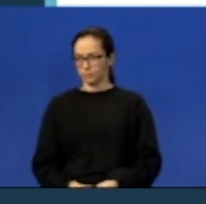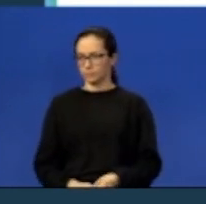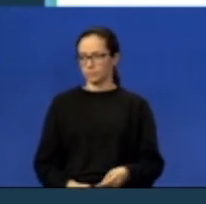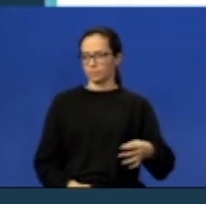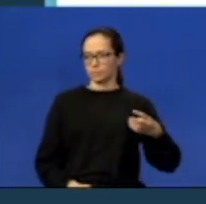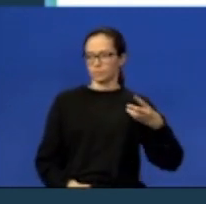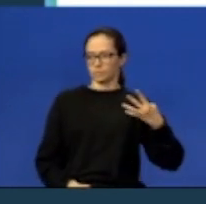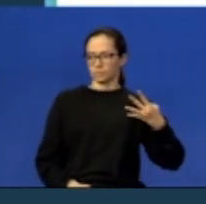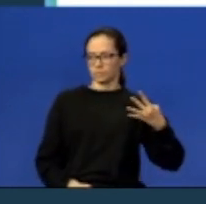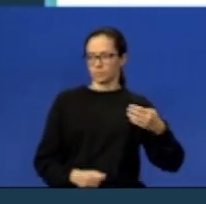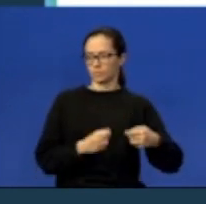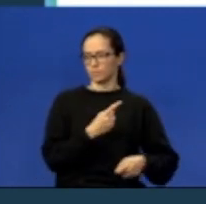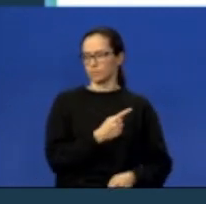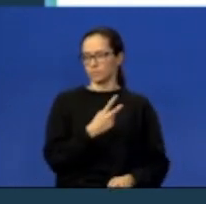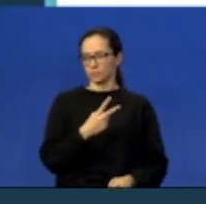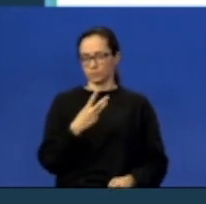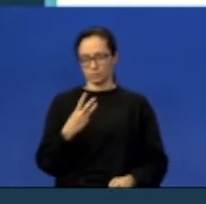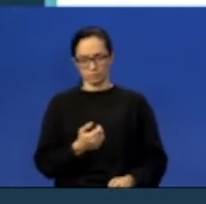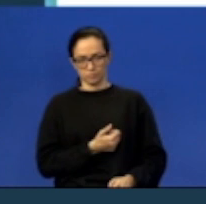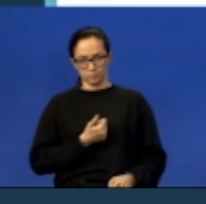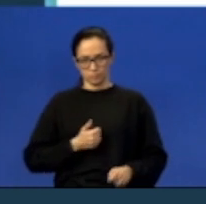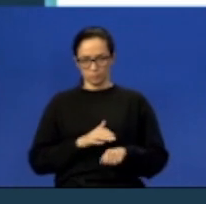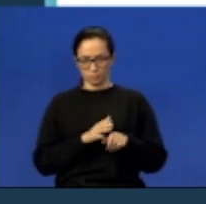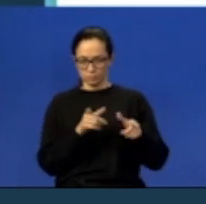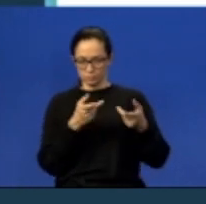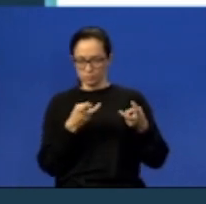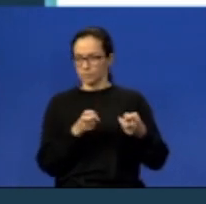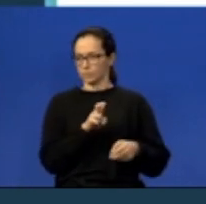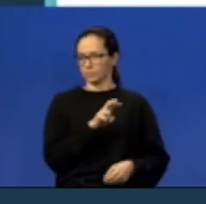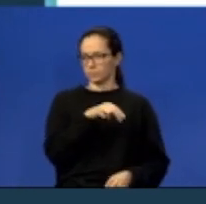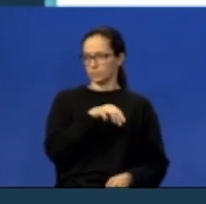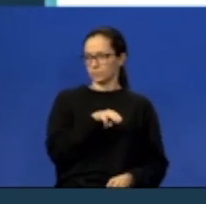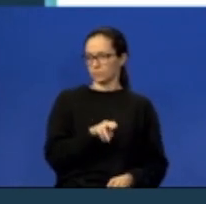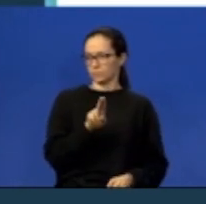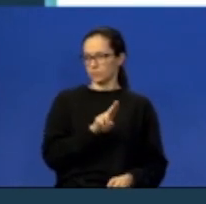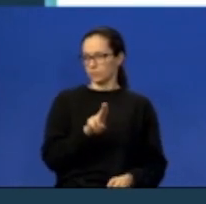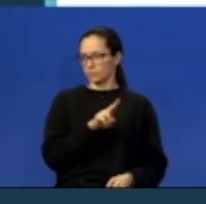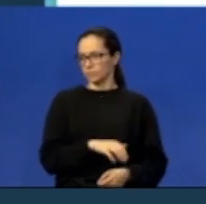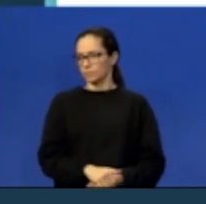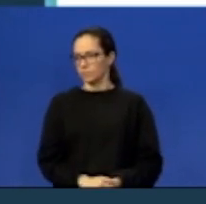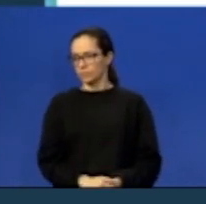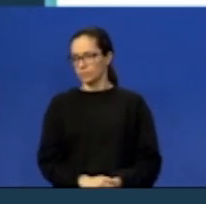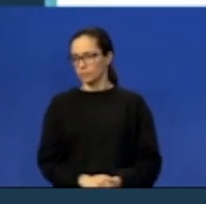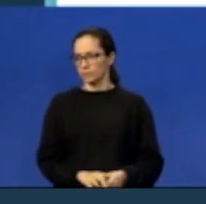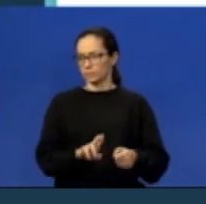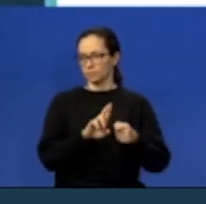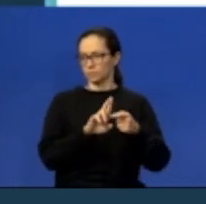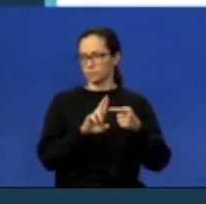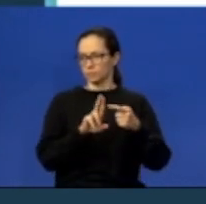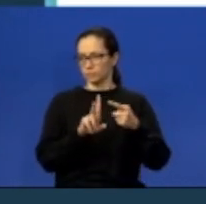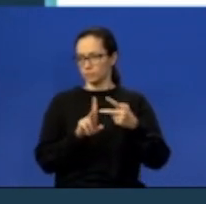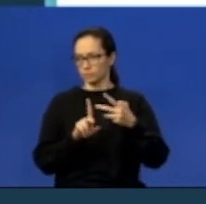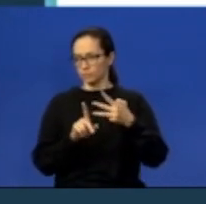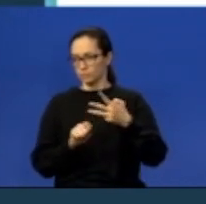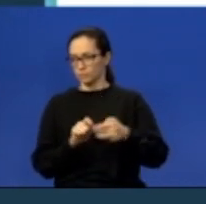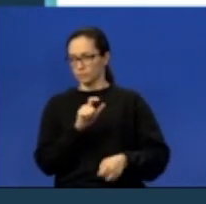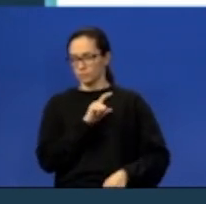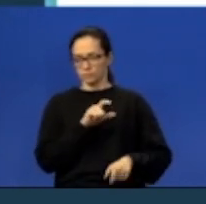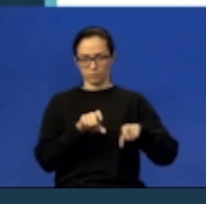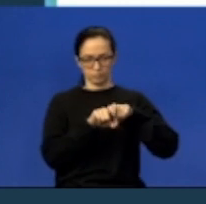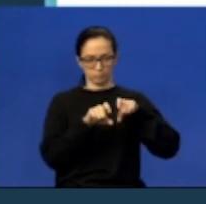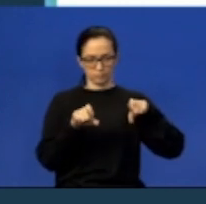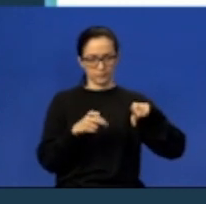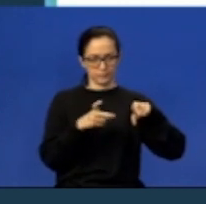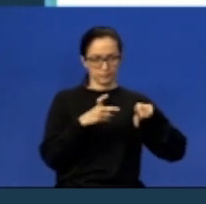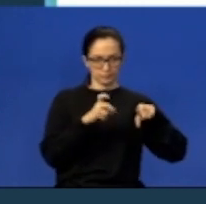3 unidades básicas usadas na ressonância nuclear magnética são a unidade de varredura, gantry, composta pela ampola com os